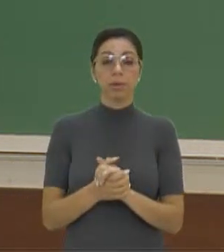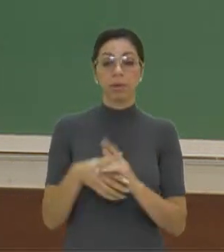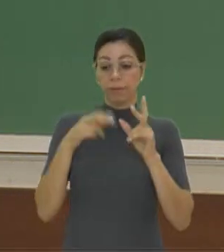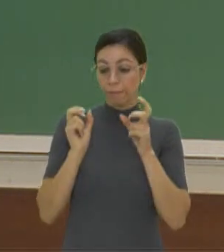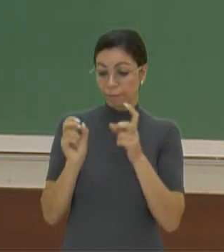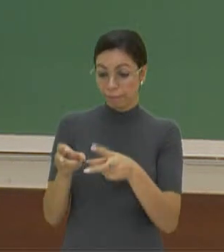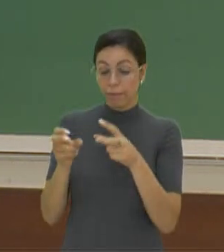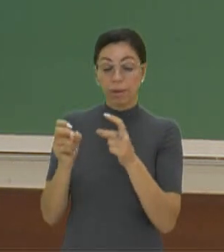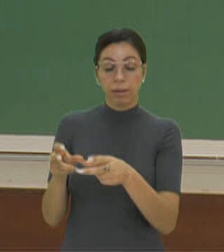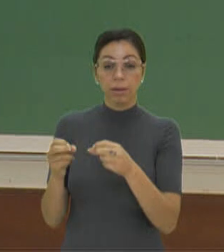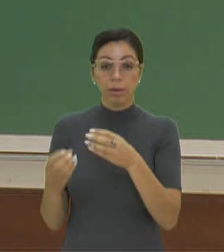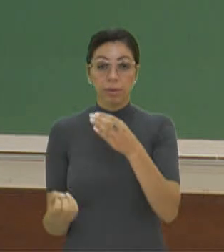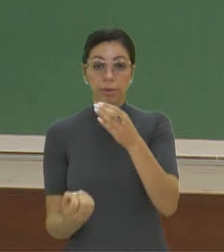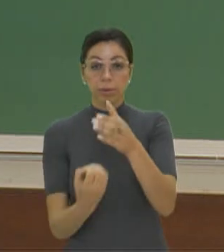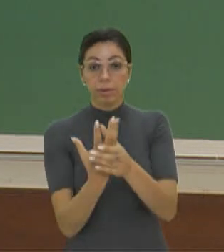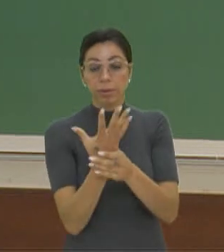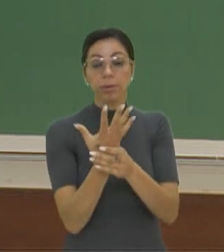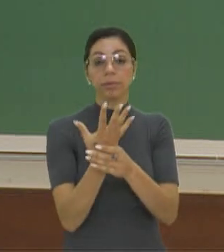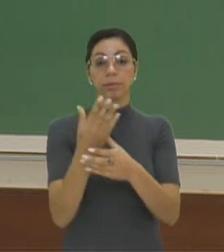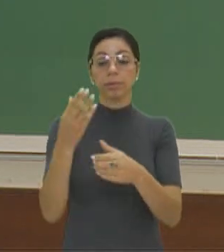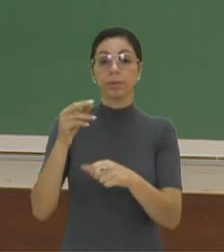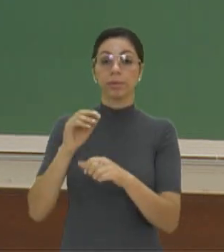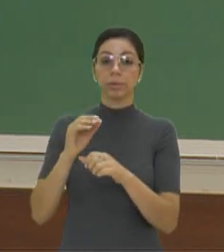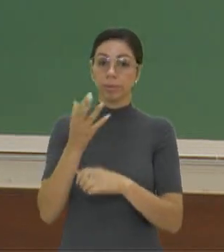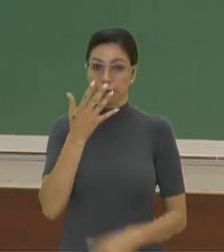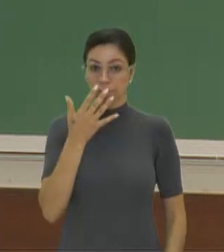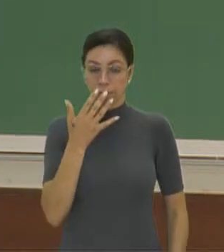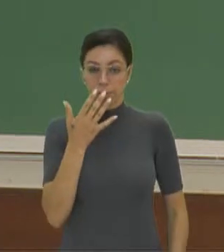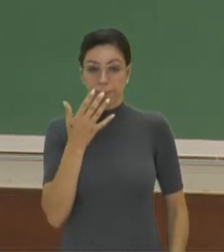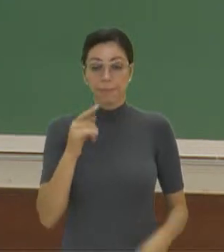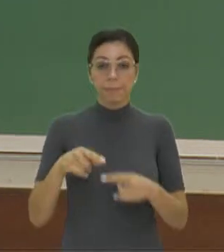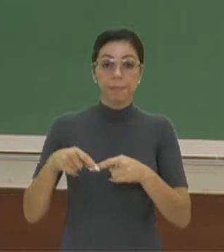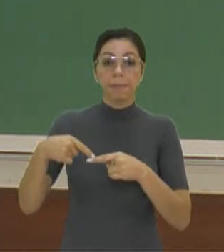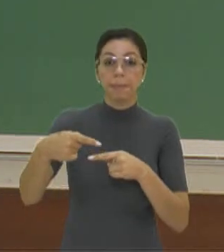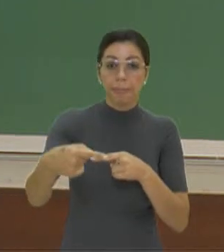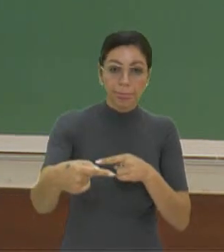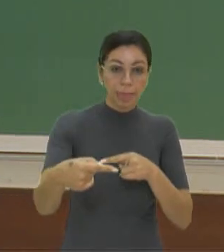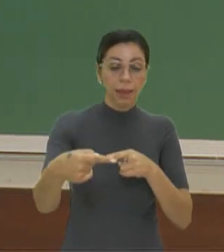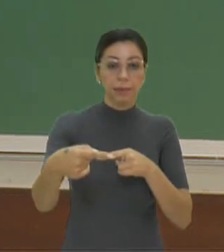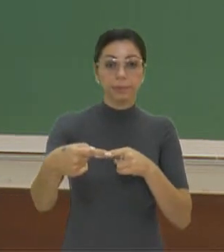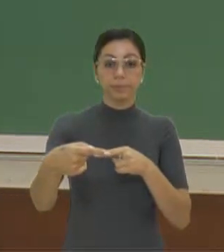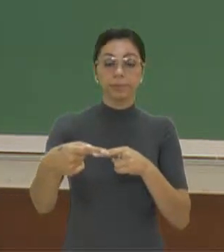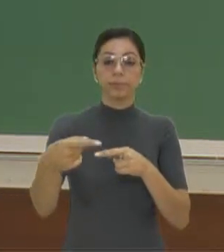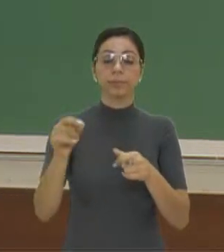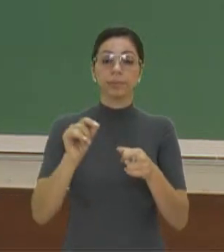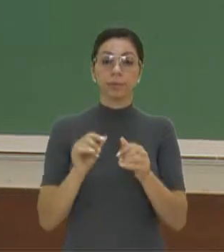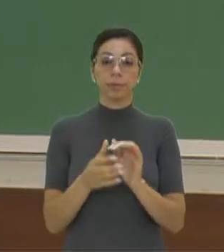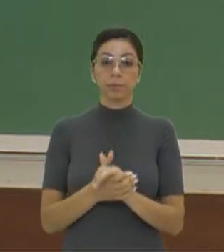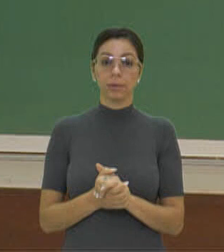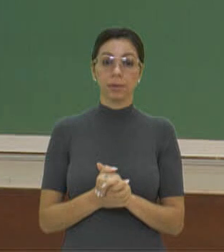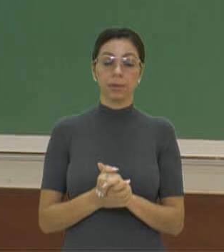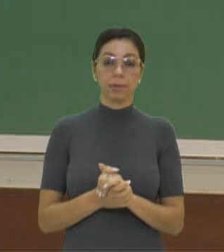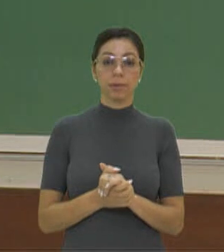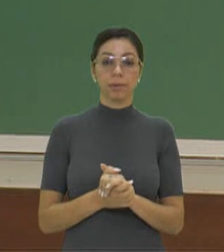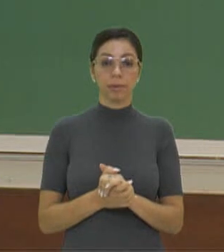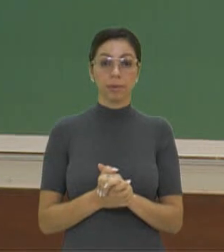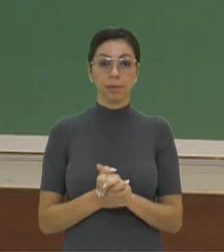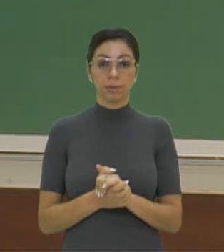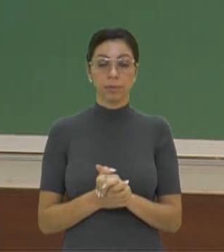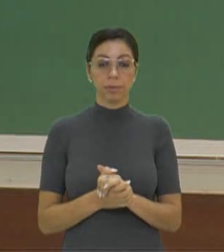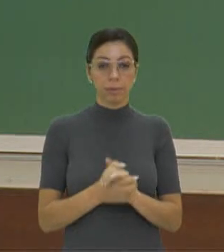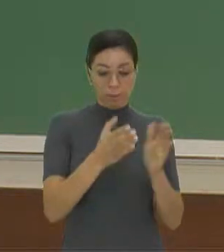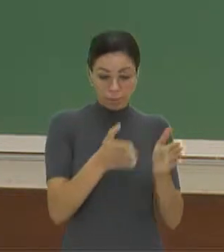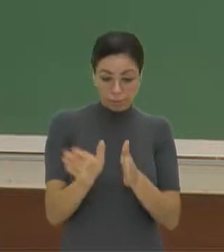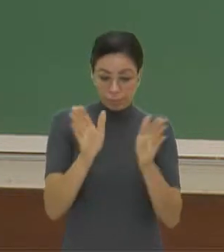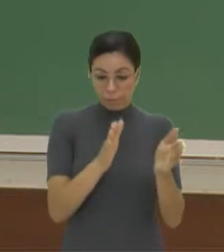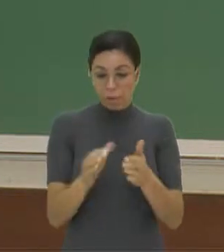patenteou o seu pigmento sintético e depois o sintético que ele fez abriu a companhia para produzir